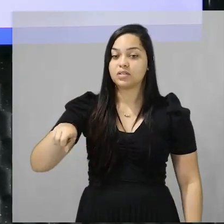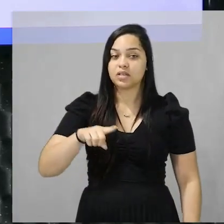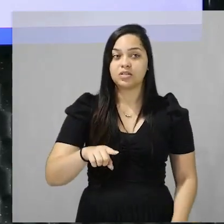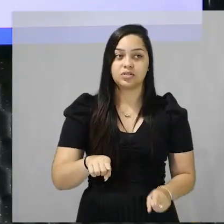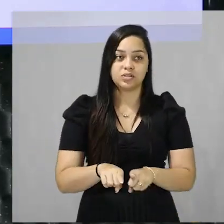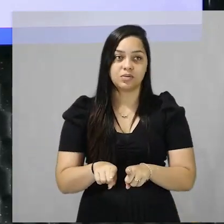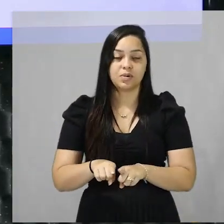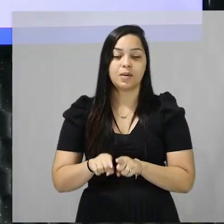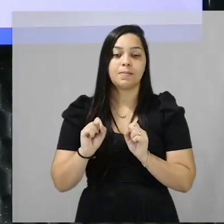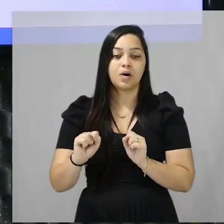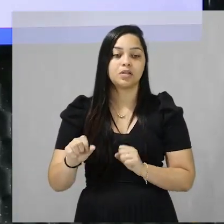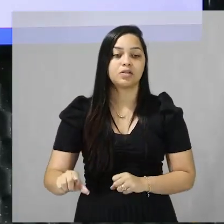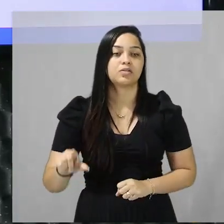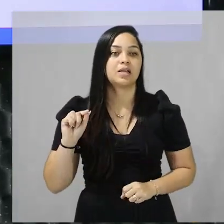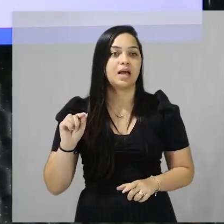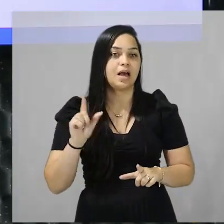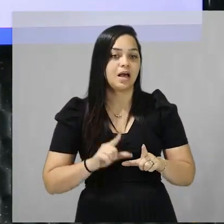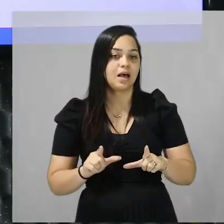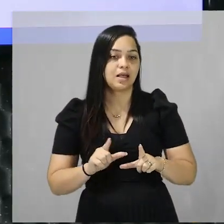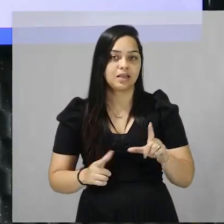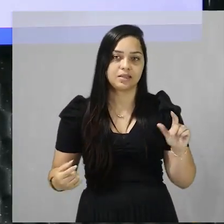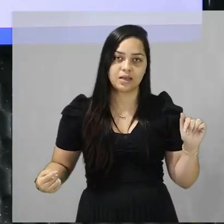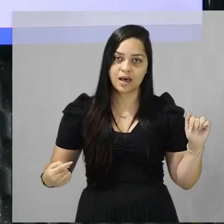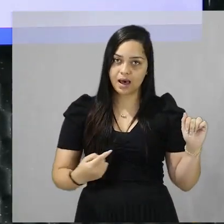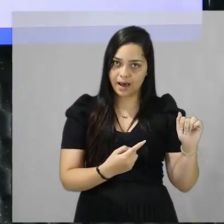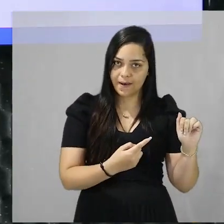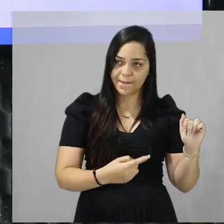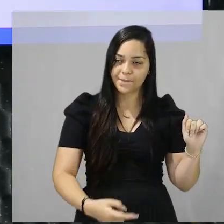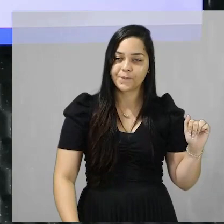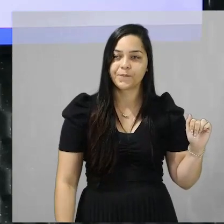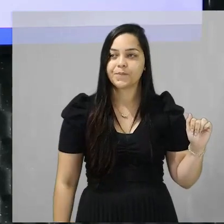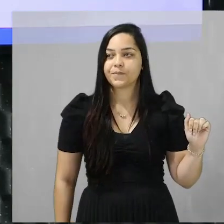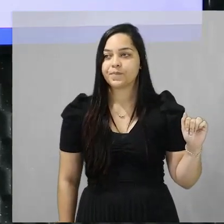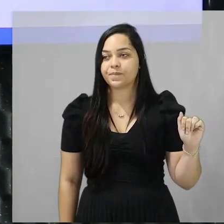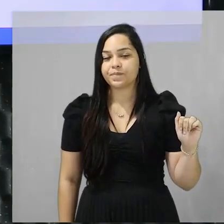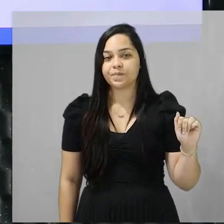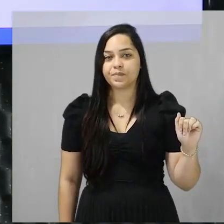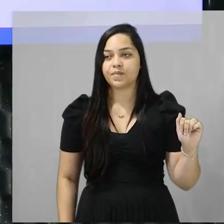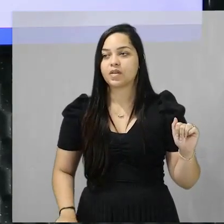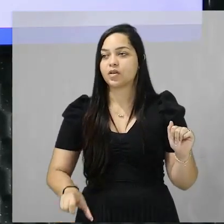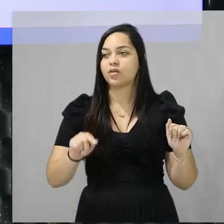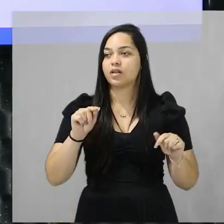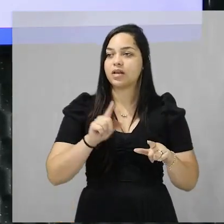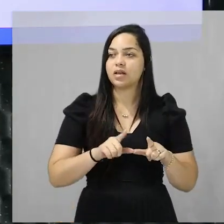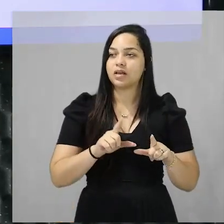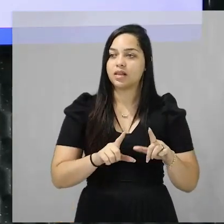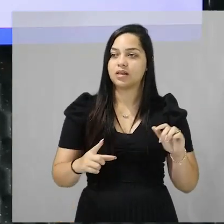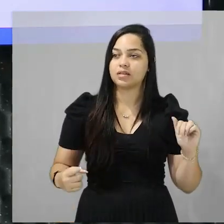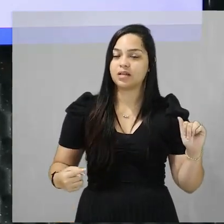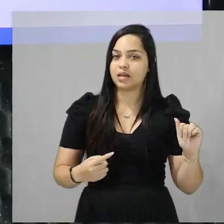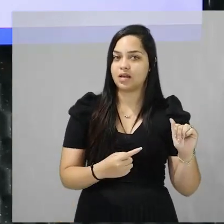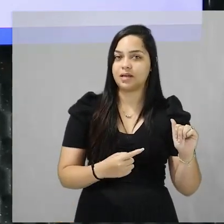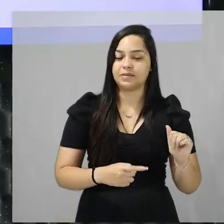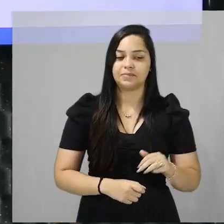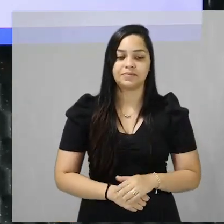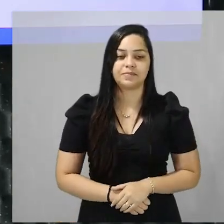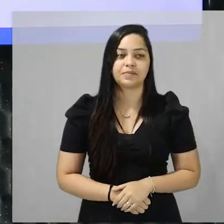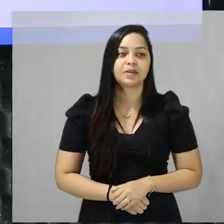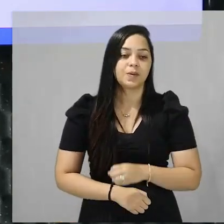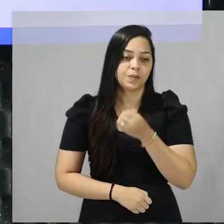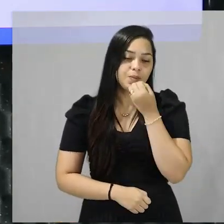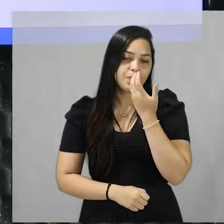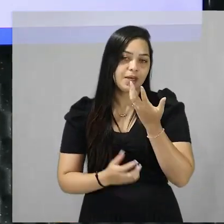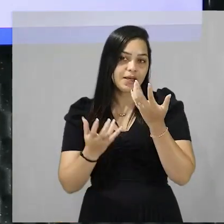por favor, assinalem a letra A, ok? Marque a letra A é uma alternativa muito